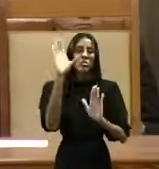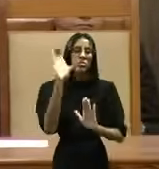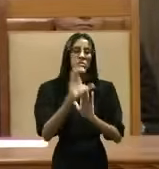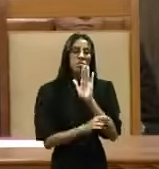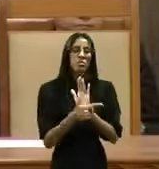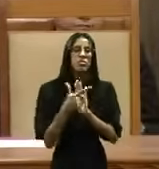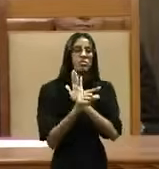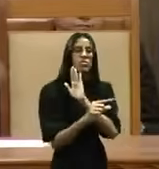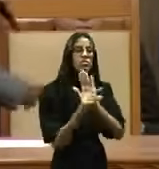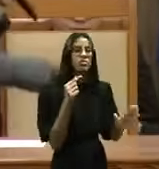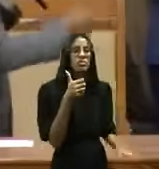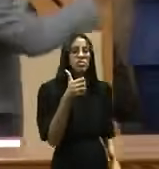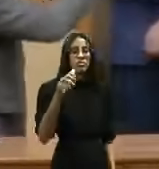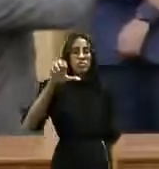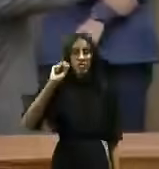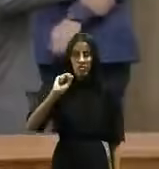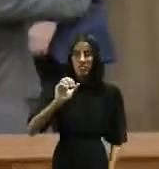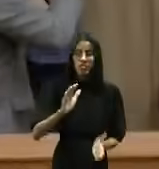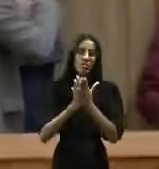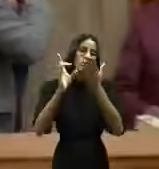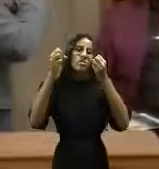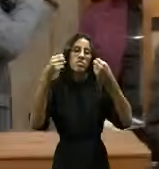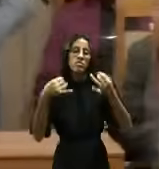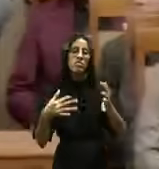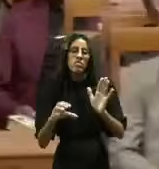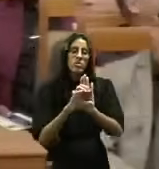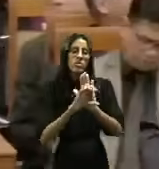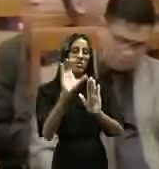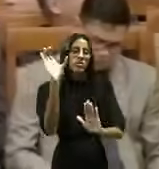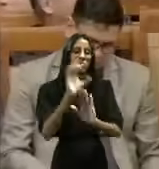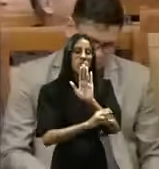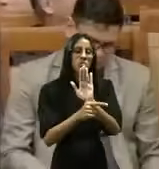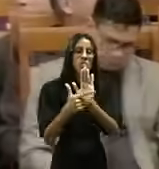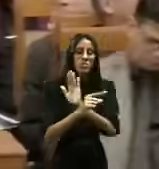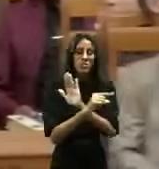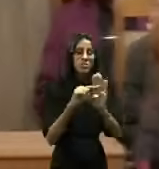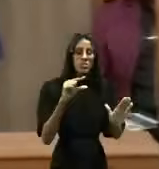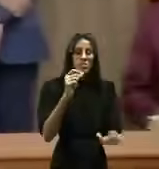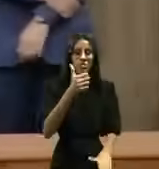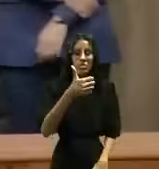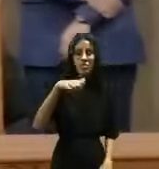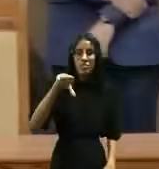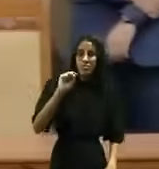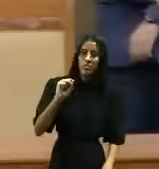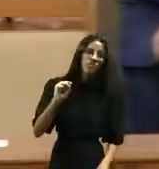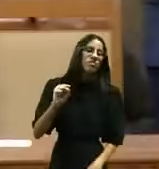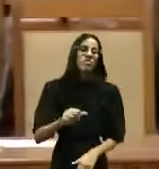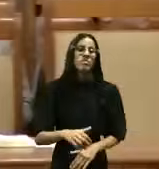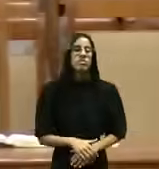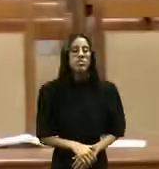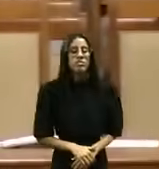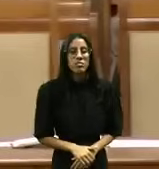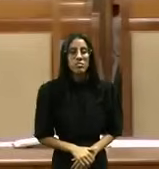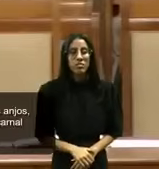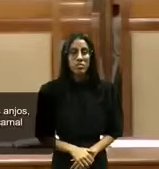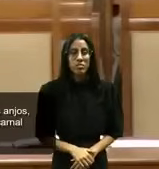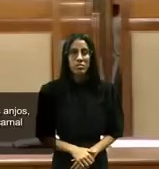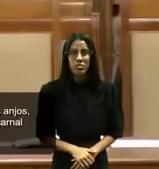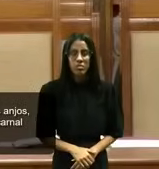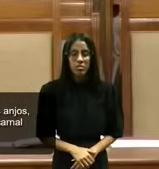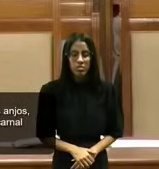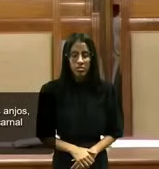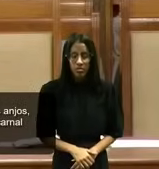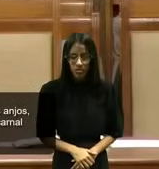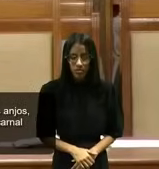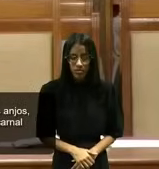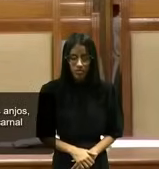18 pode colocar na tela a Bíblia diz em Colossenses 2:18 Olha aí ninguém vos domina ao seu bel prazer com pretexto de humildade e